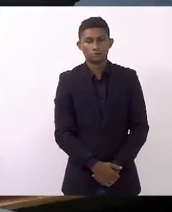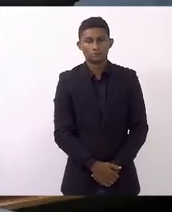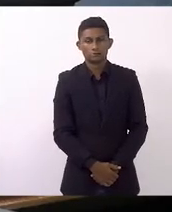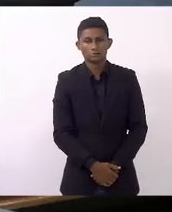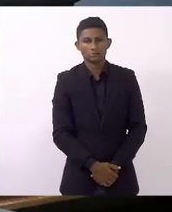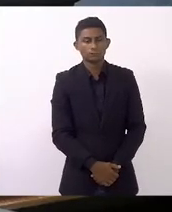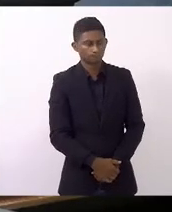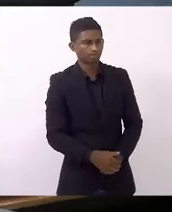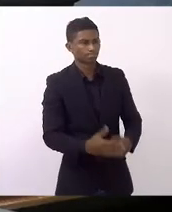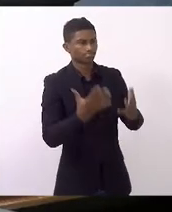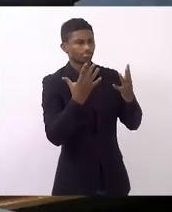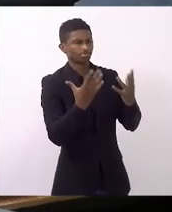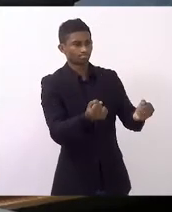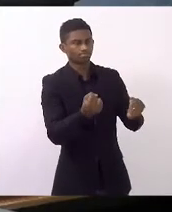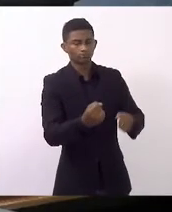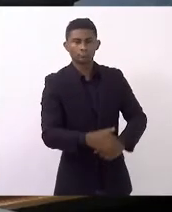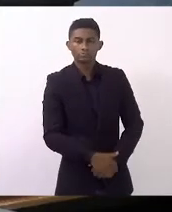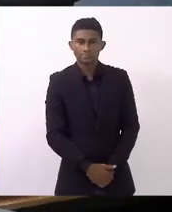Favorável.